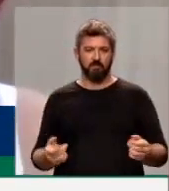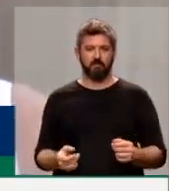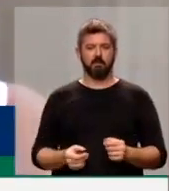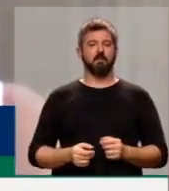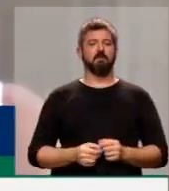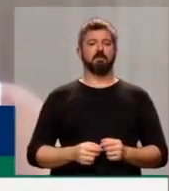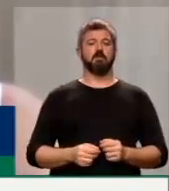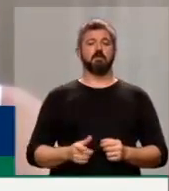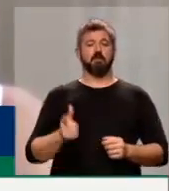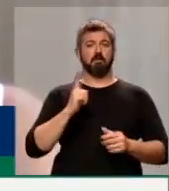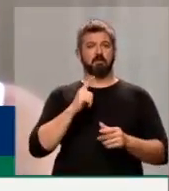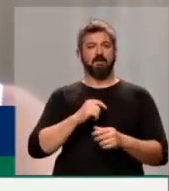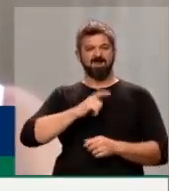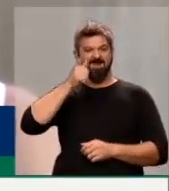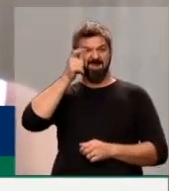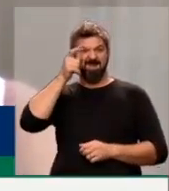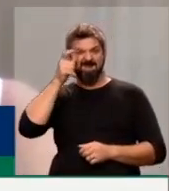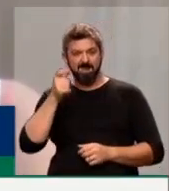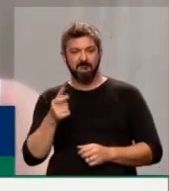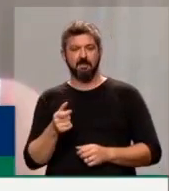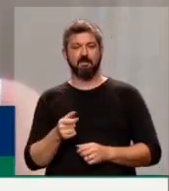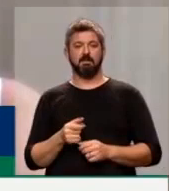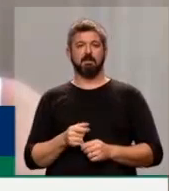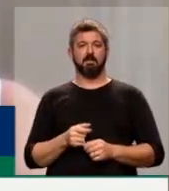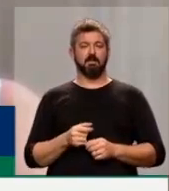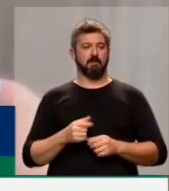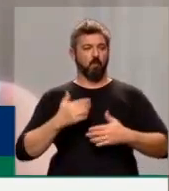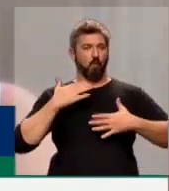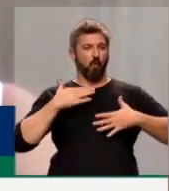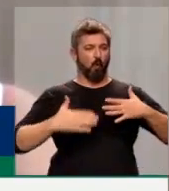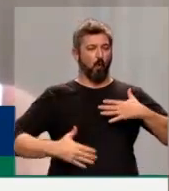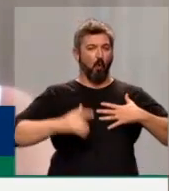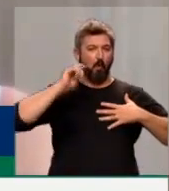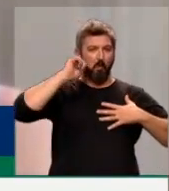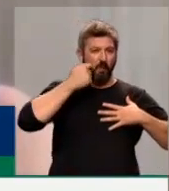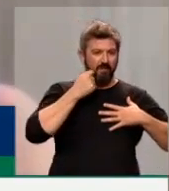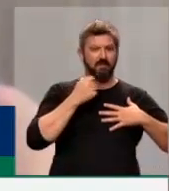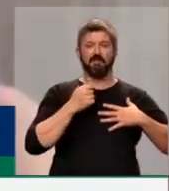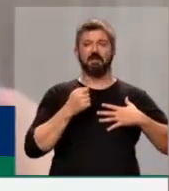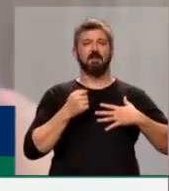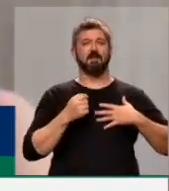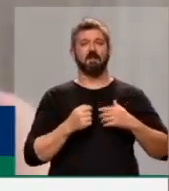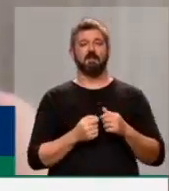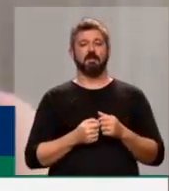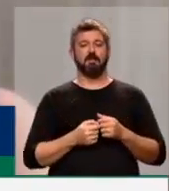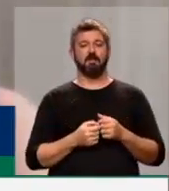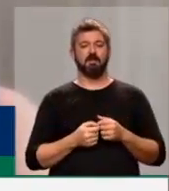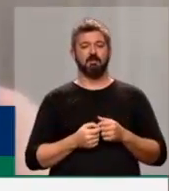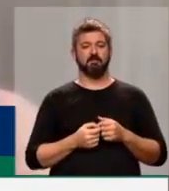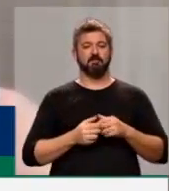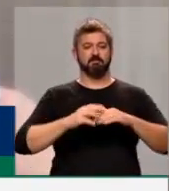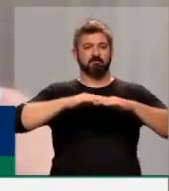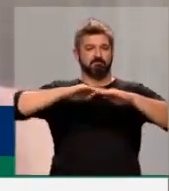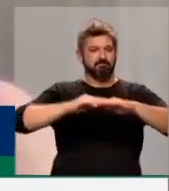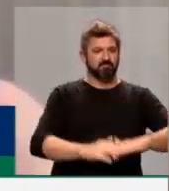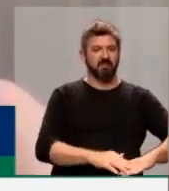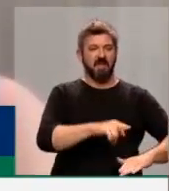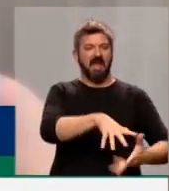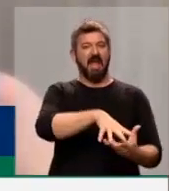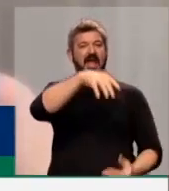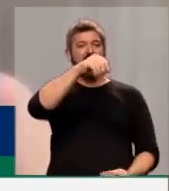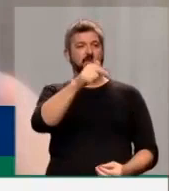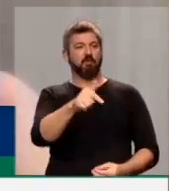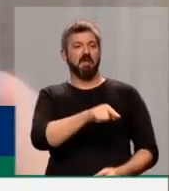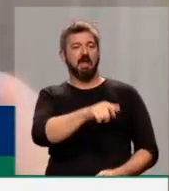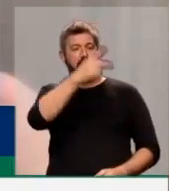e que tem todo interesse que esse corpo negro seja fortalecido como não tendo alma, como não